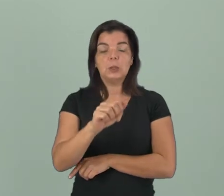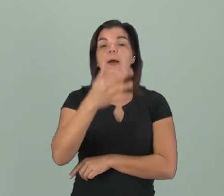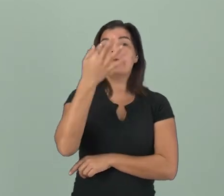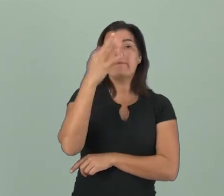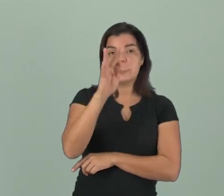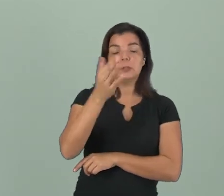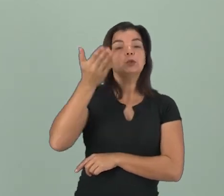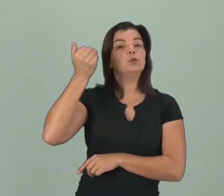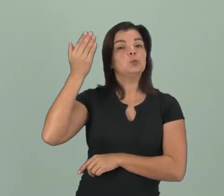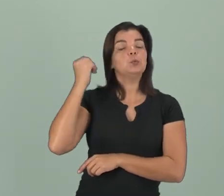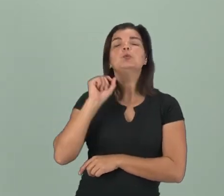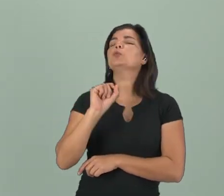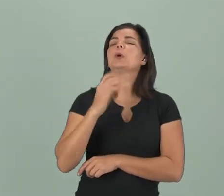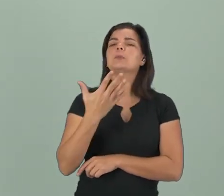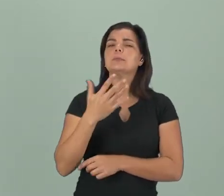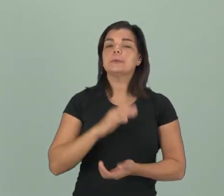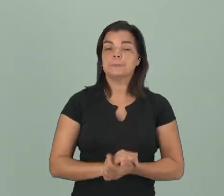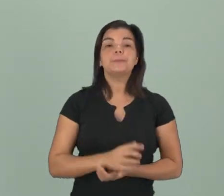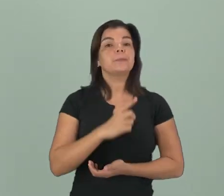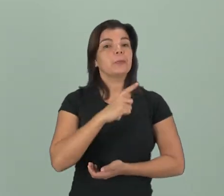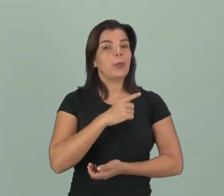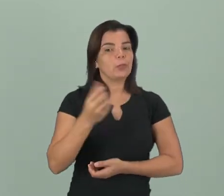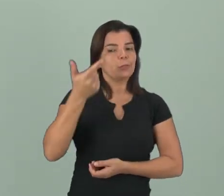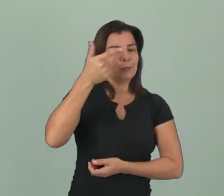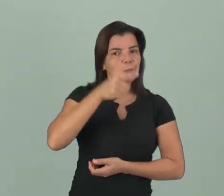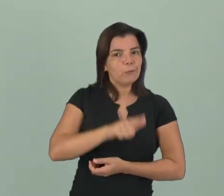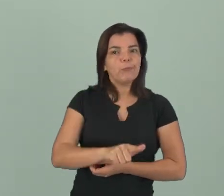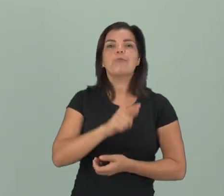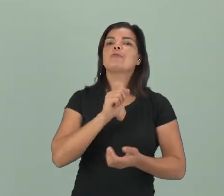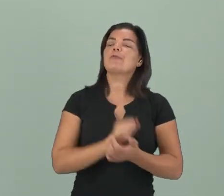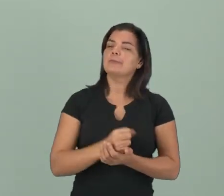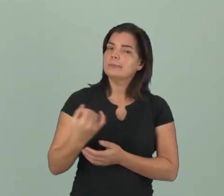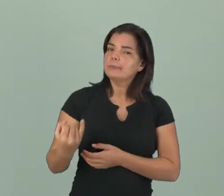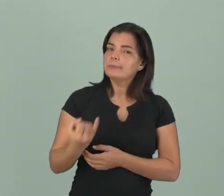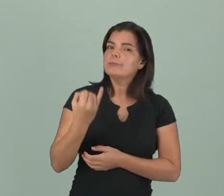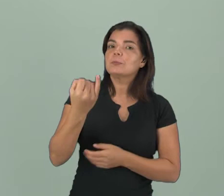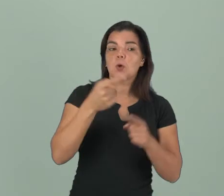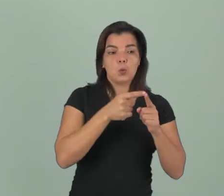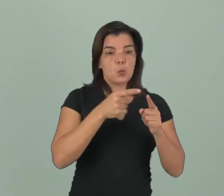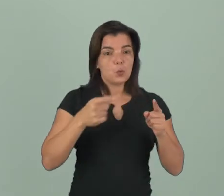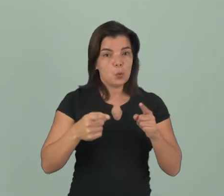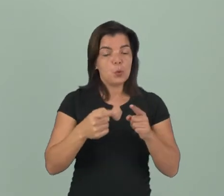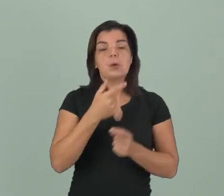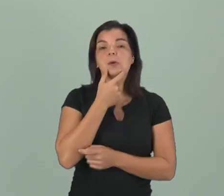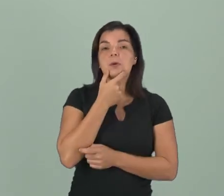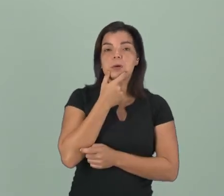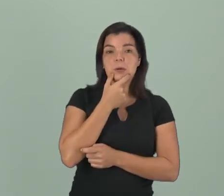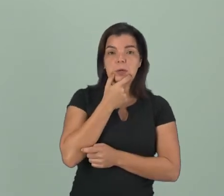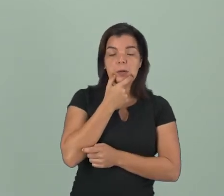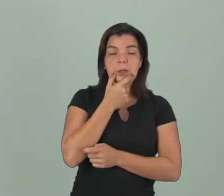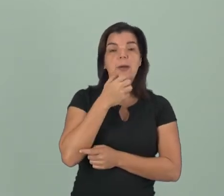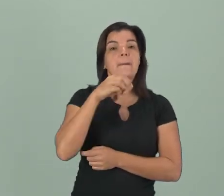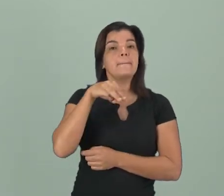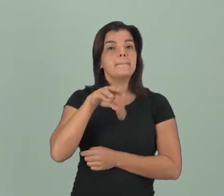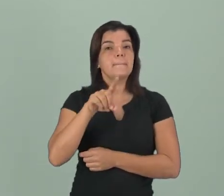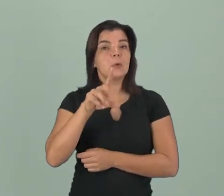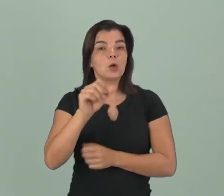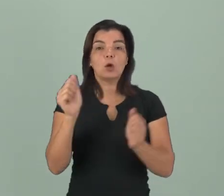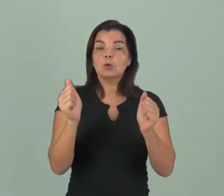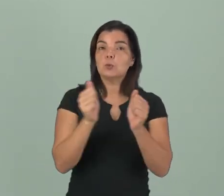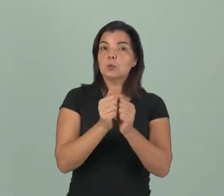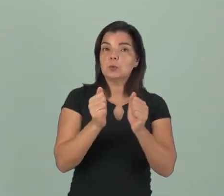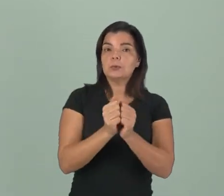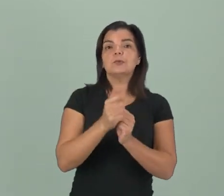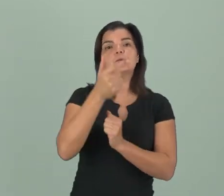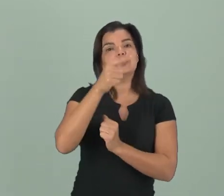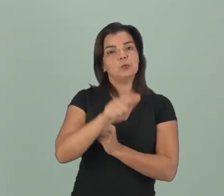e aí o que aconteceu tivemos novamente um grande Marco nessa fase do inglês e do inglês médio que foi a